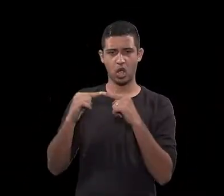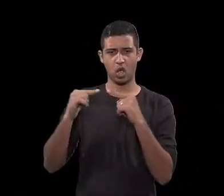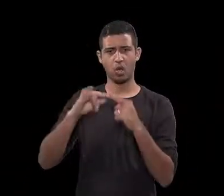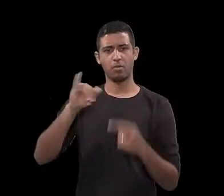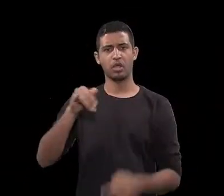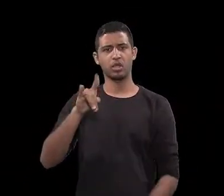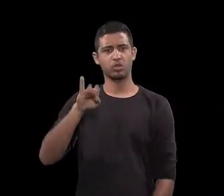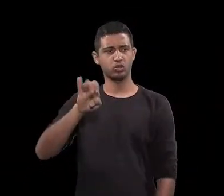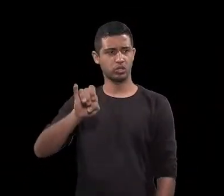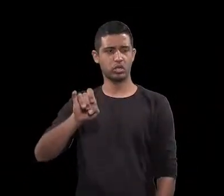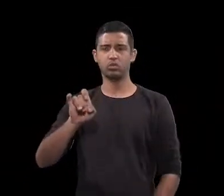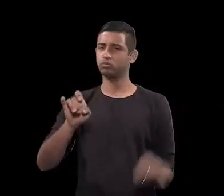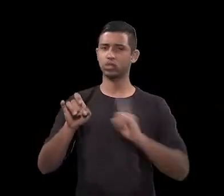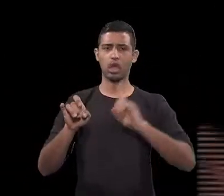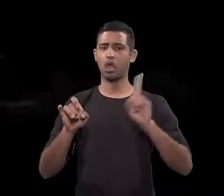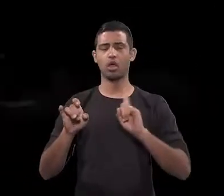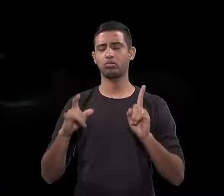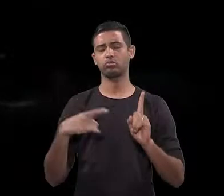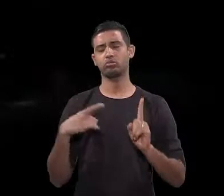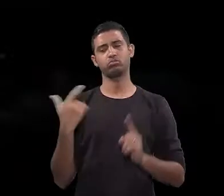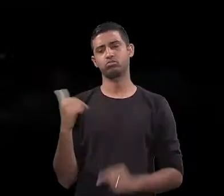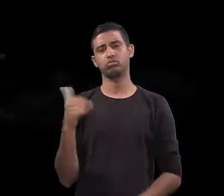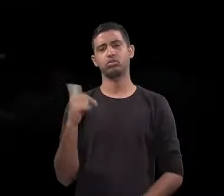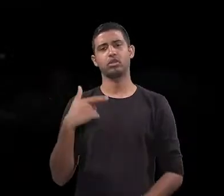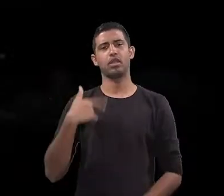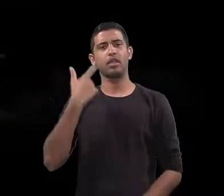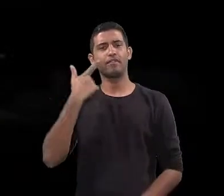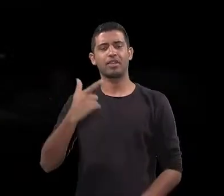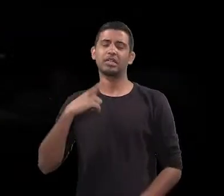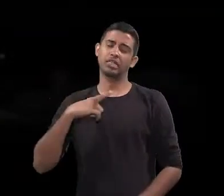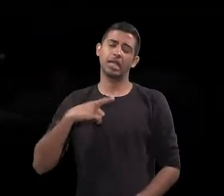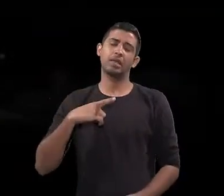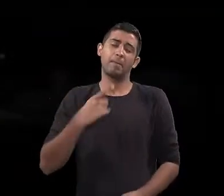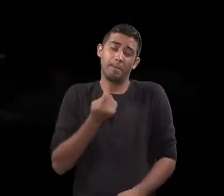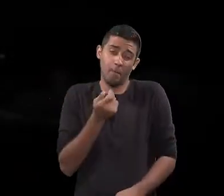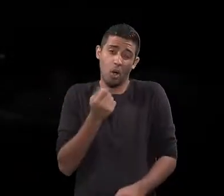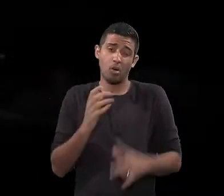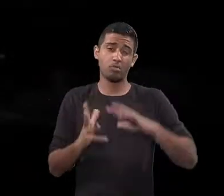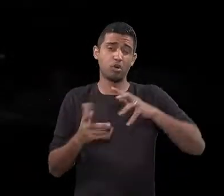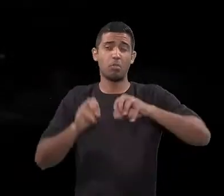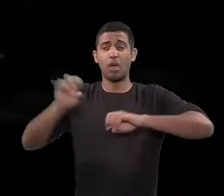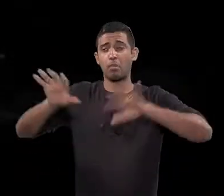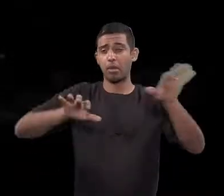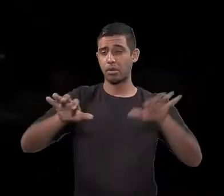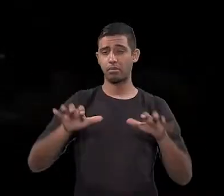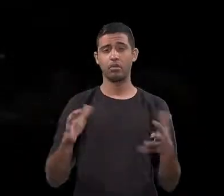Sim. que Etnicamente judeu. É dispersa pelo mundo. Sim.